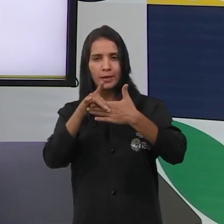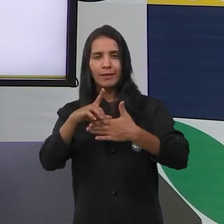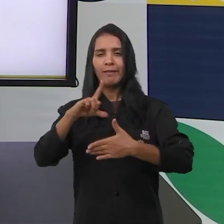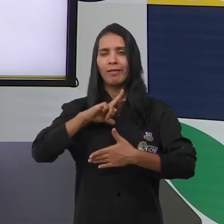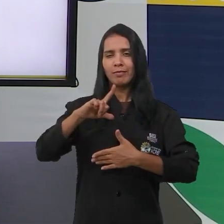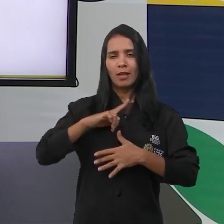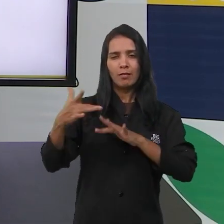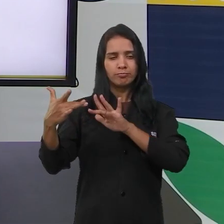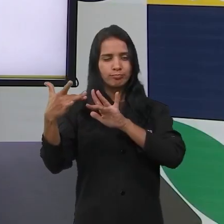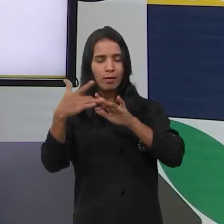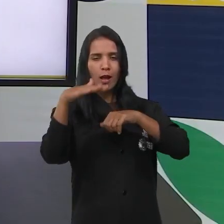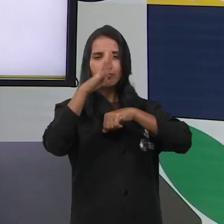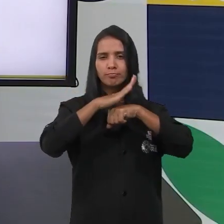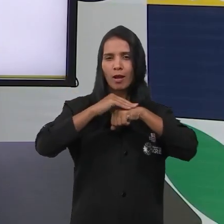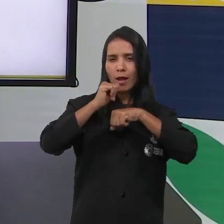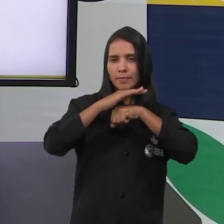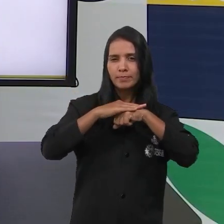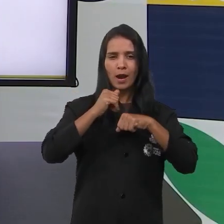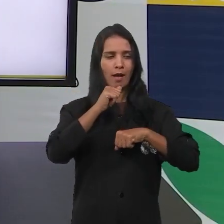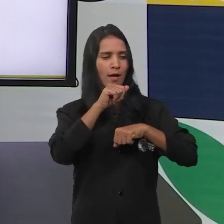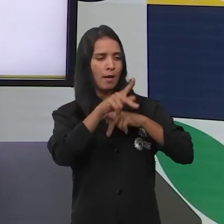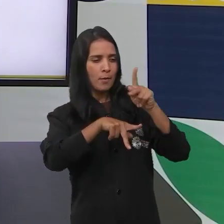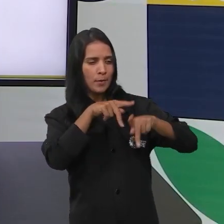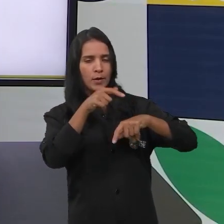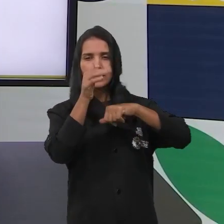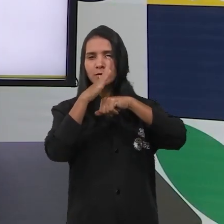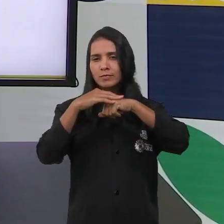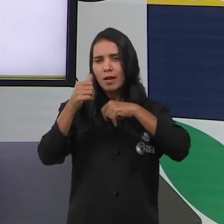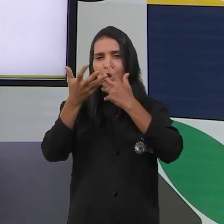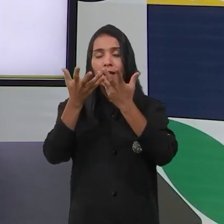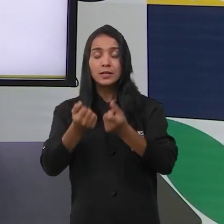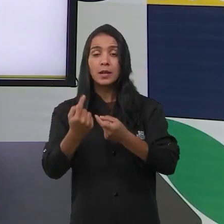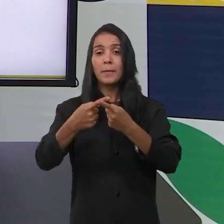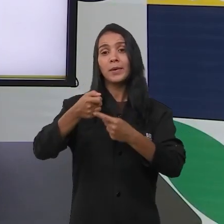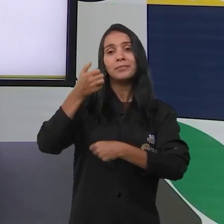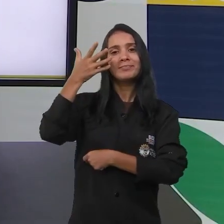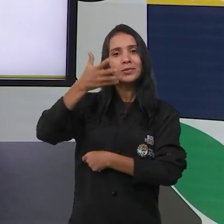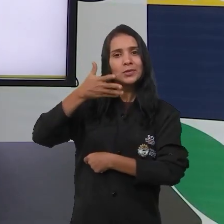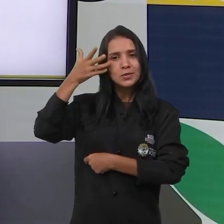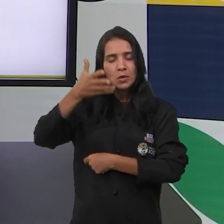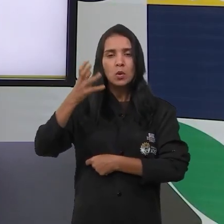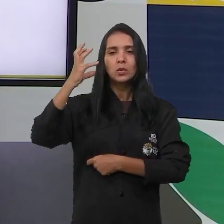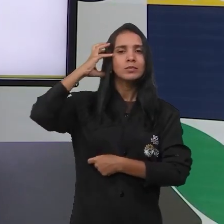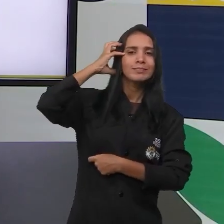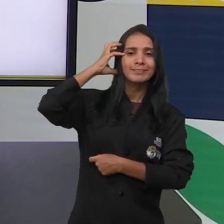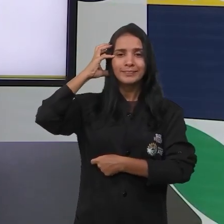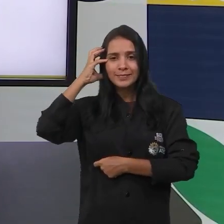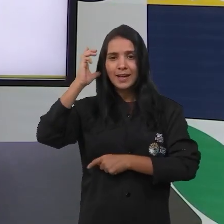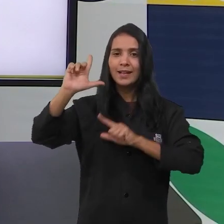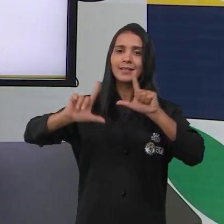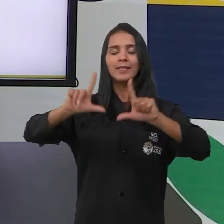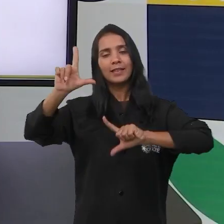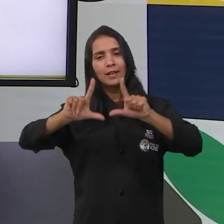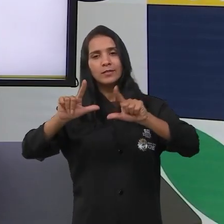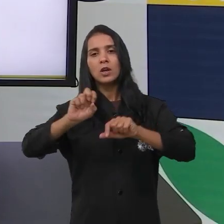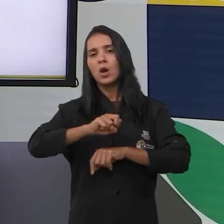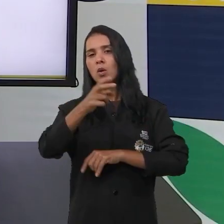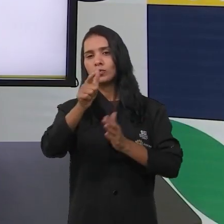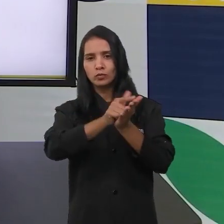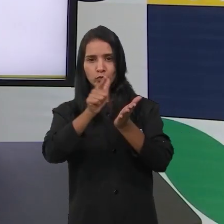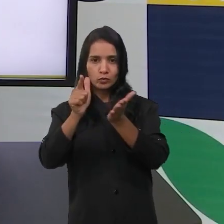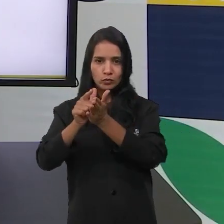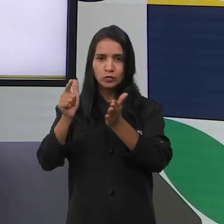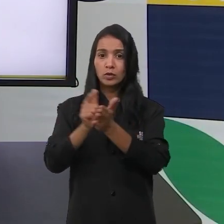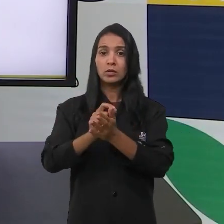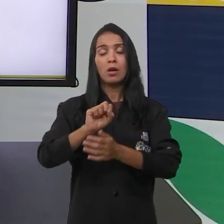a população. Isso se dava principalmente através dos discursos, no rádio, na televisão, nos jornais, nos lugares que